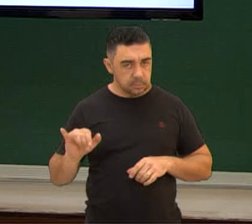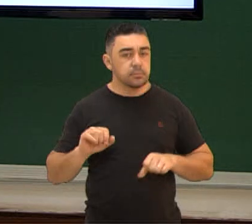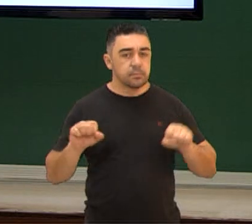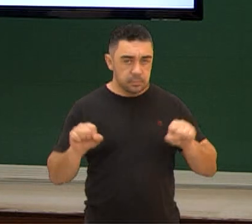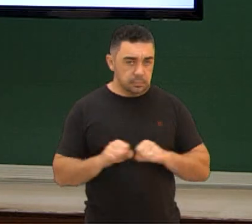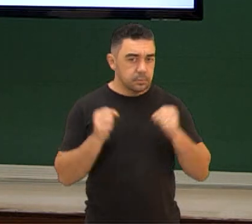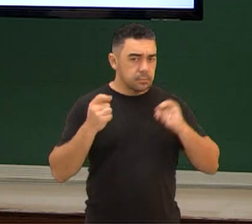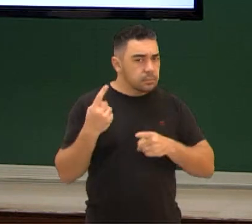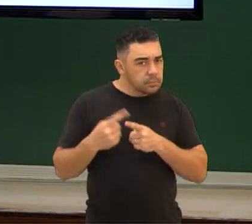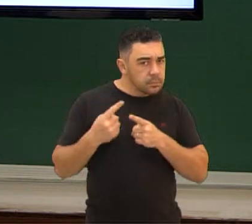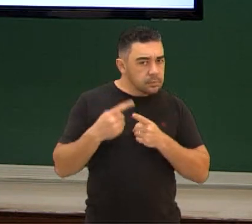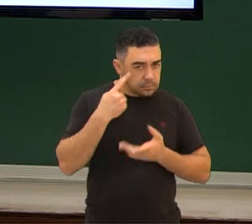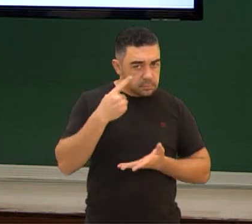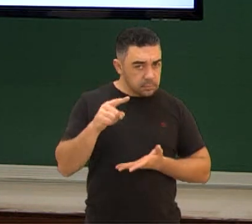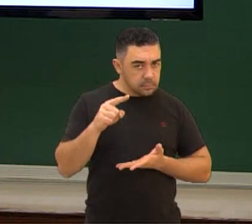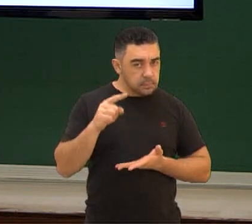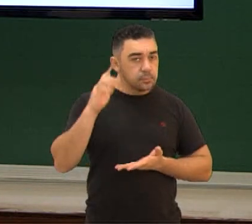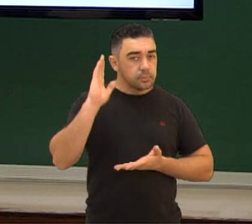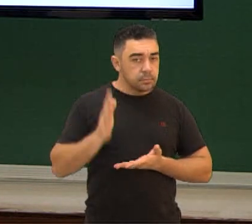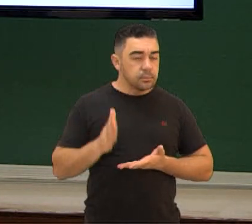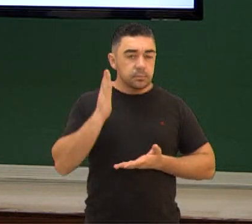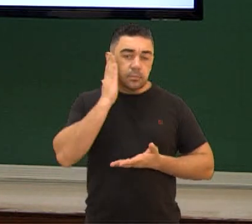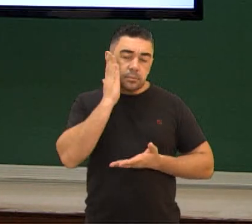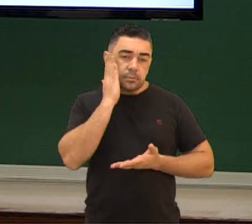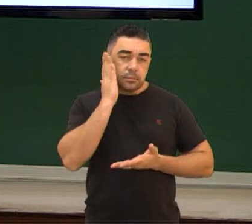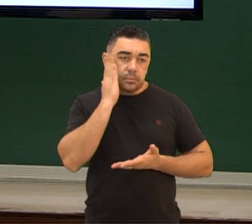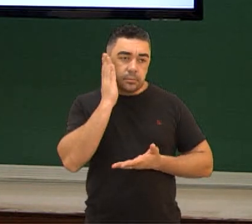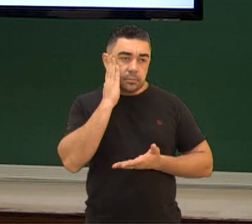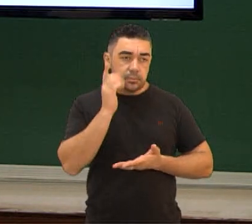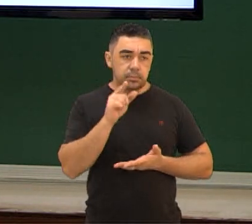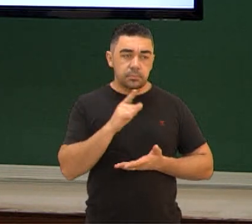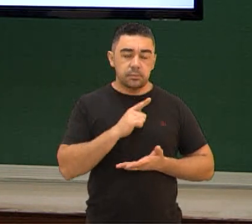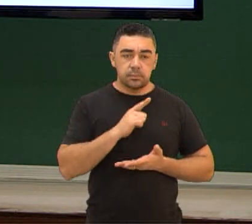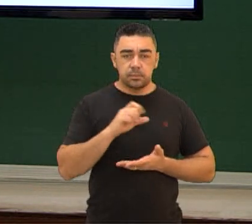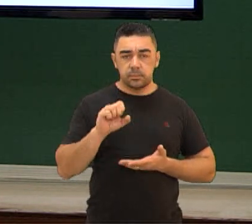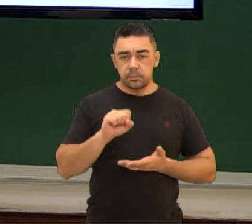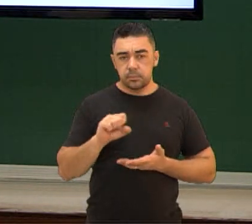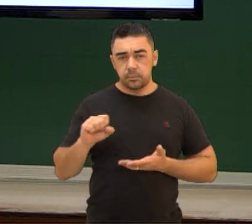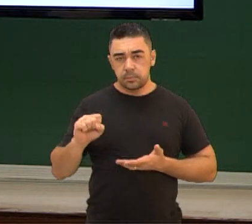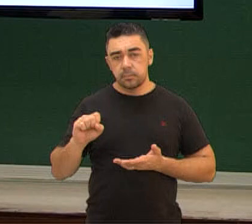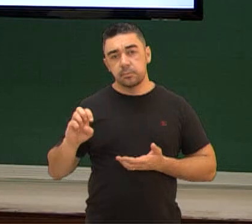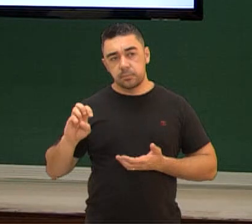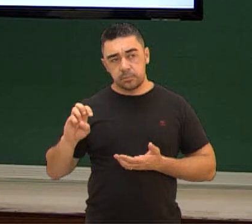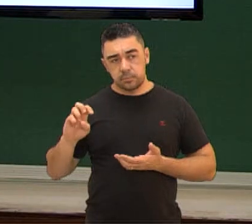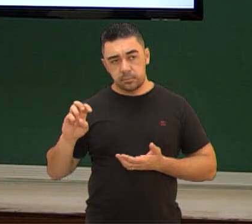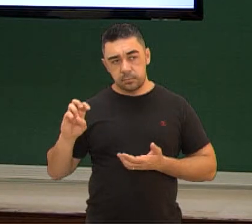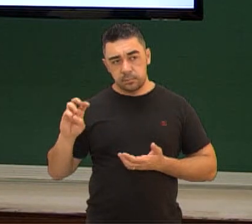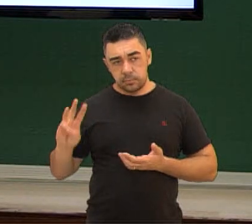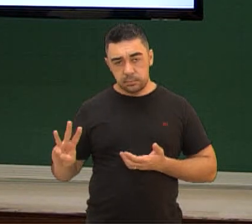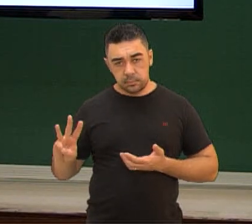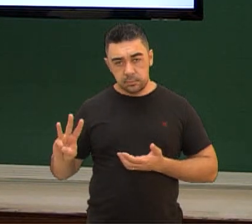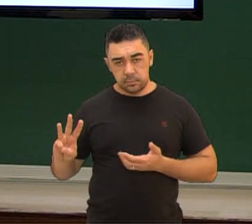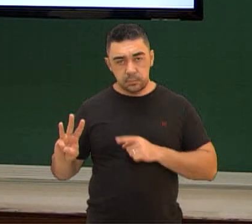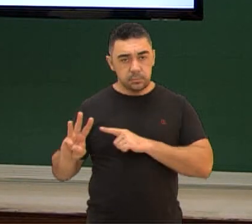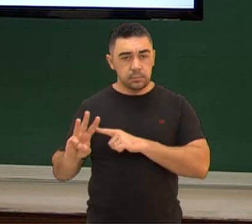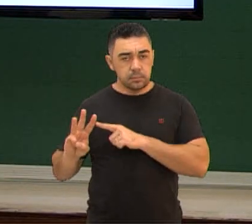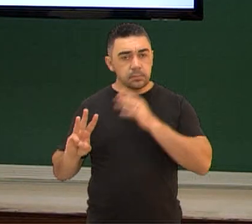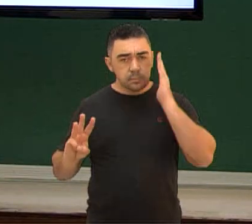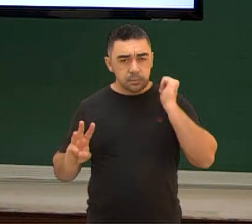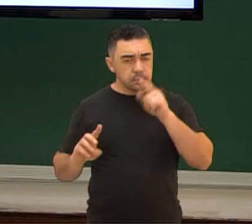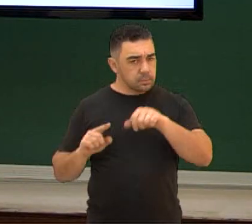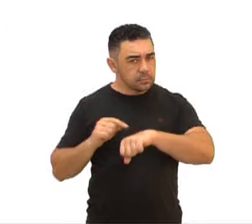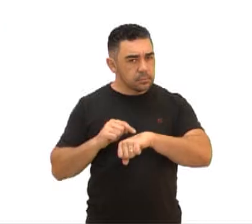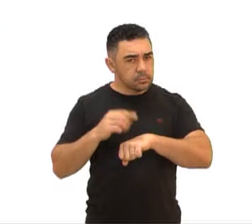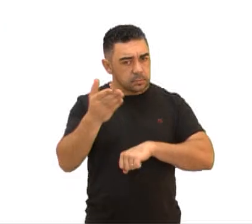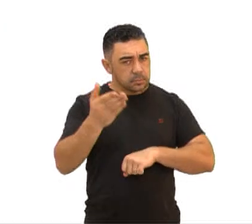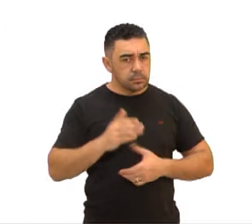queimar. Vamos ver por quê então? Então a gente já sabe aqui que a potência que ela vai desenvolver é bem mais alta do que está especificada pela máquina. Tempinho